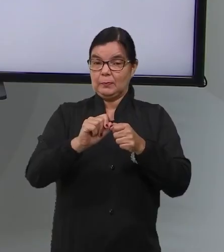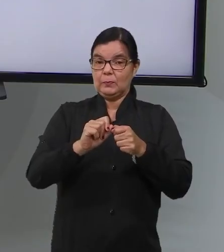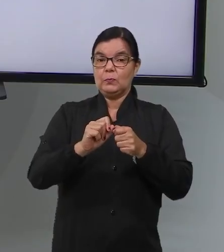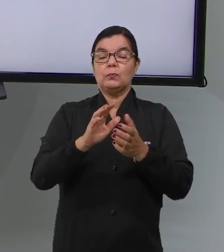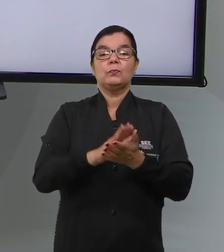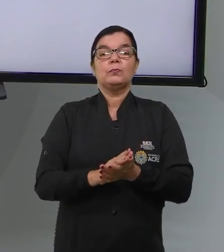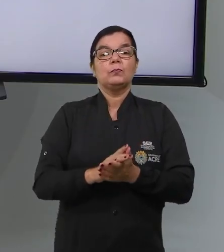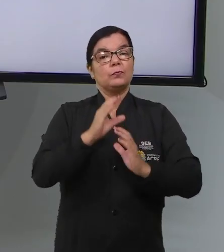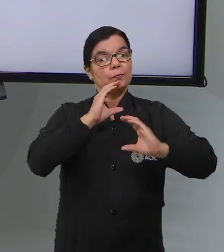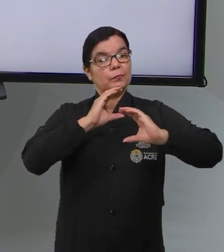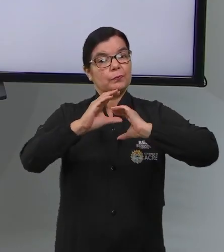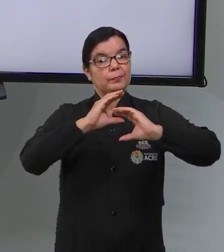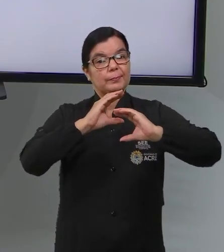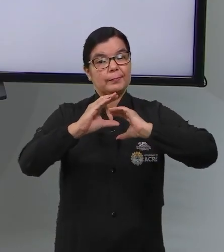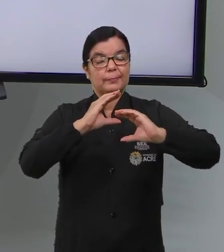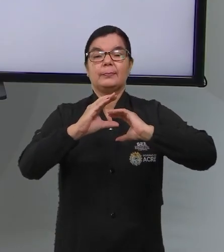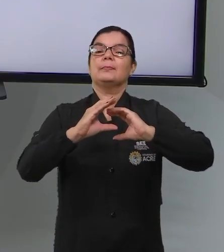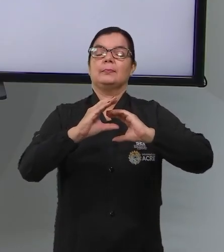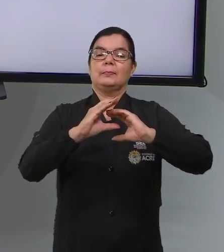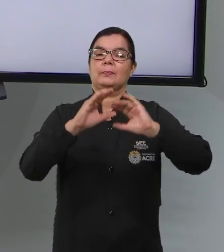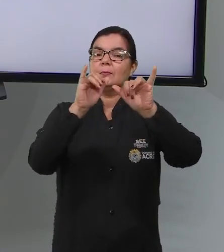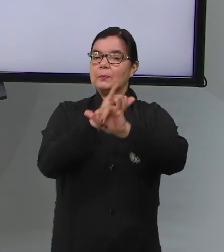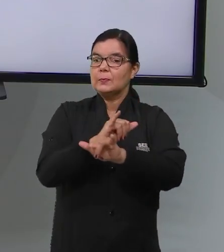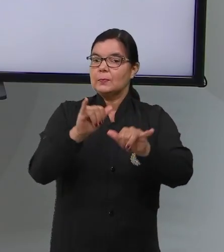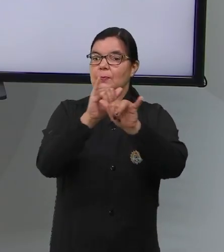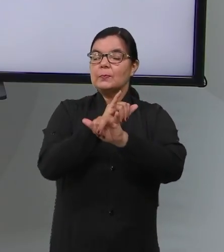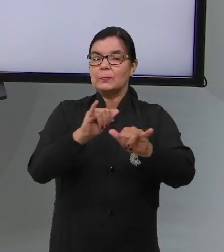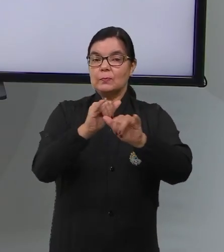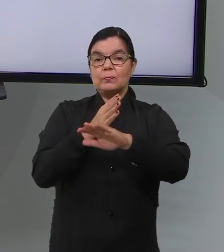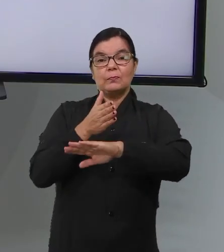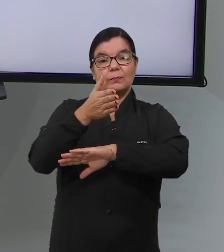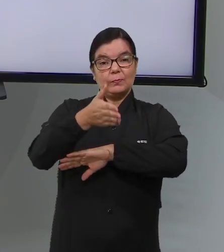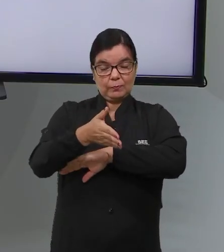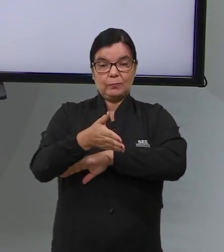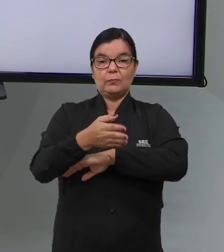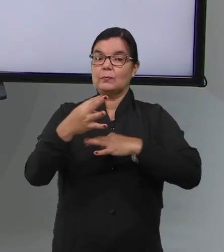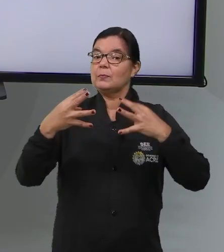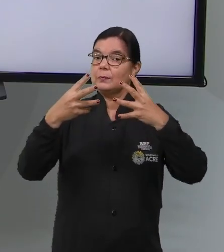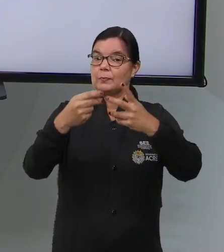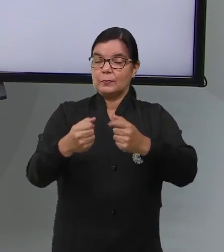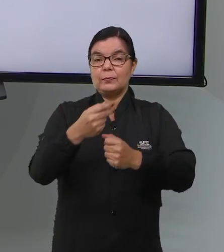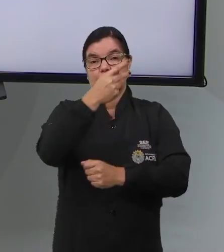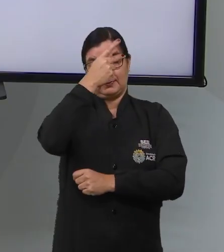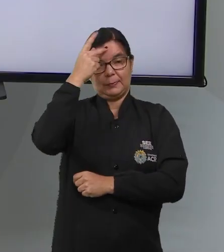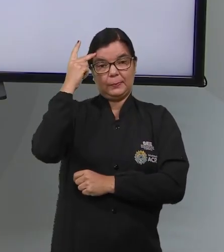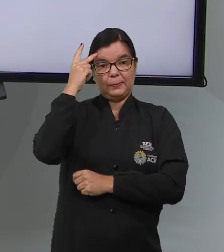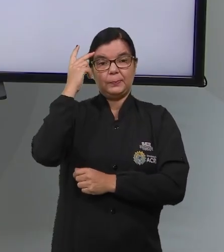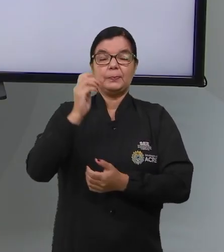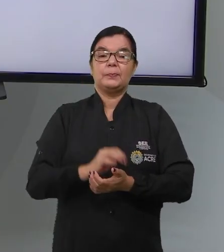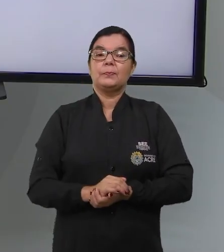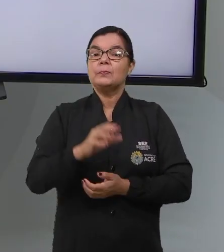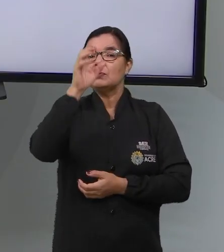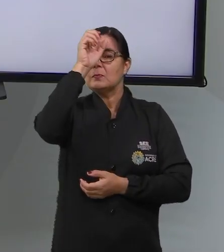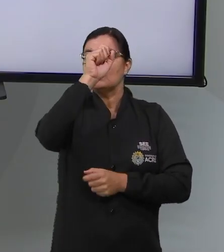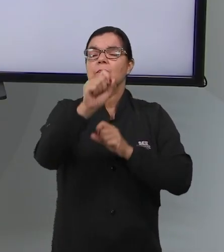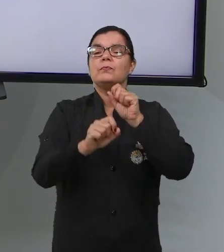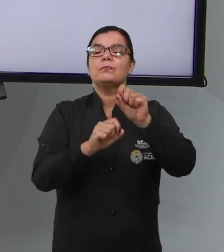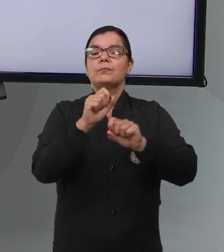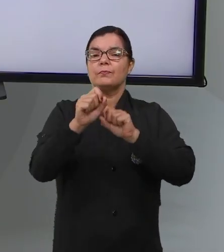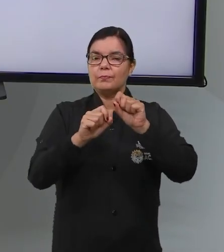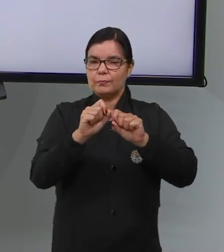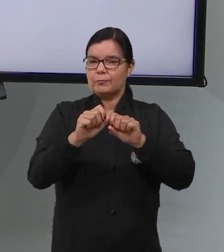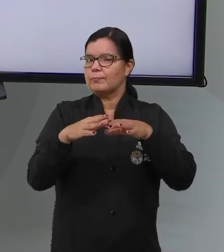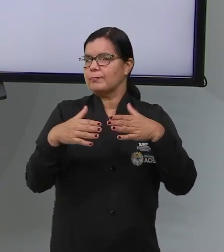os meios de comunicação de massa, porque eles chegam a todos nós. E vamos aprender agora o que são